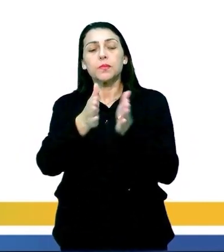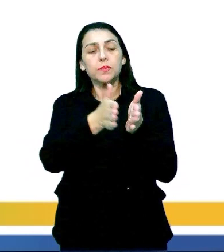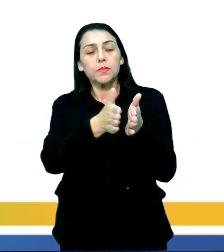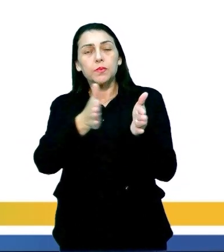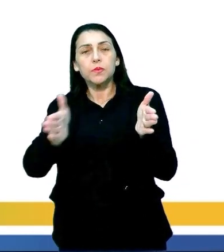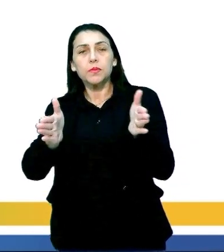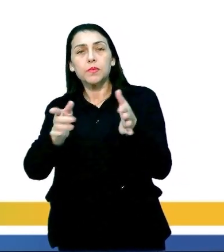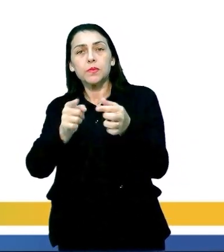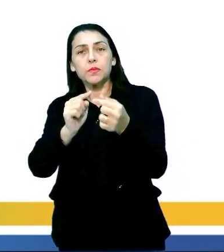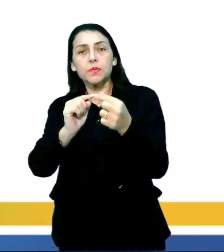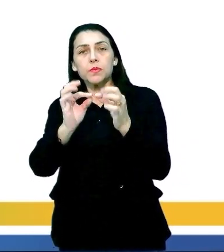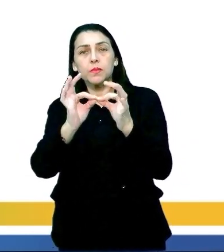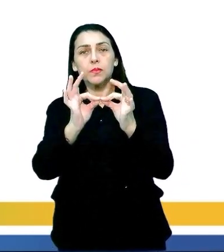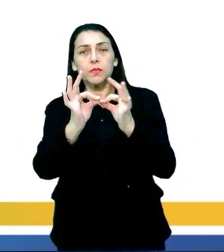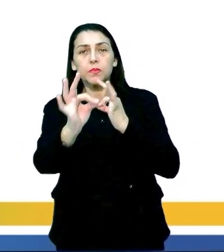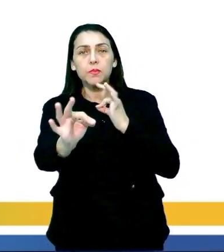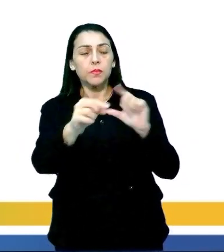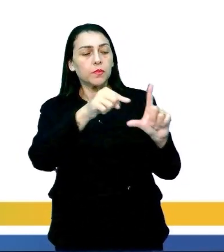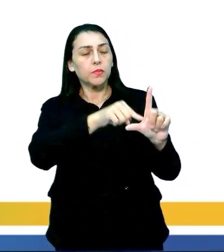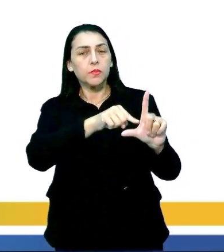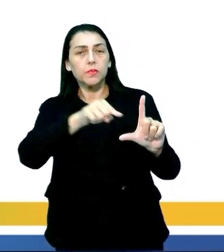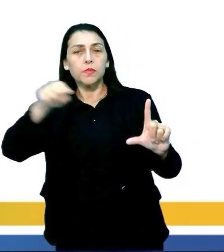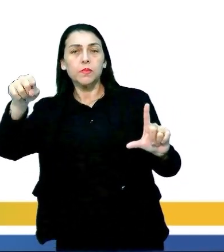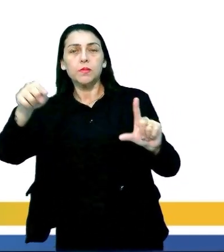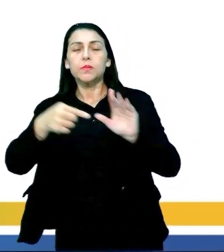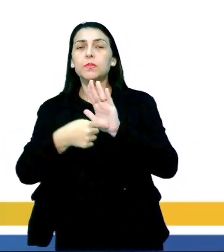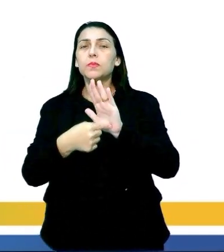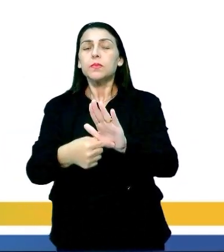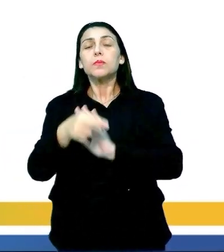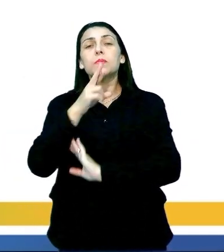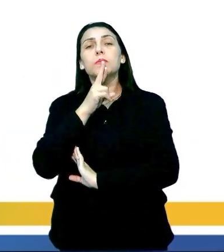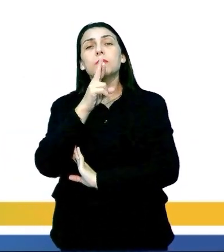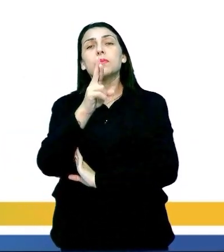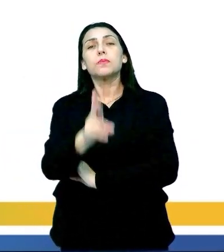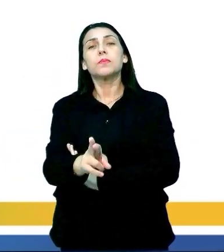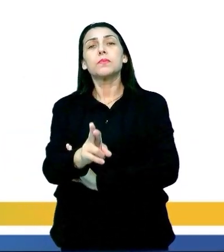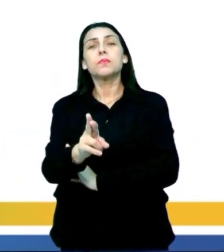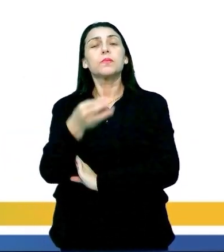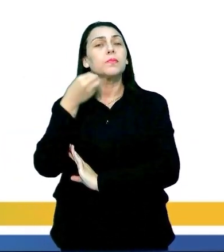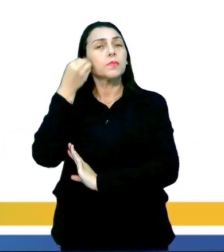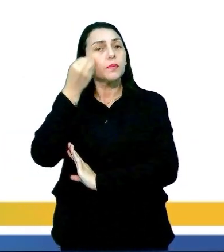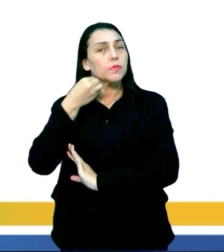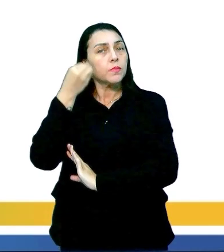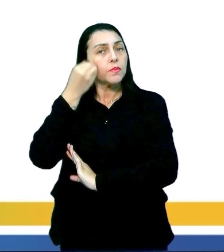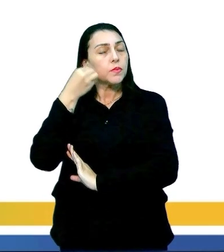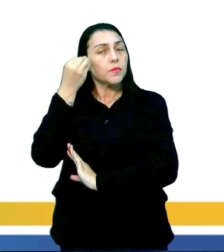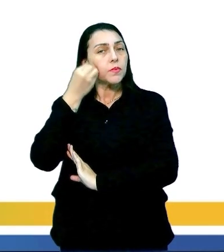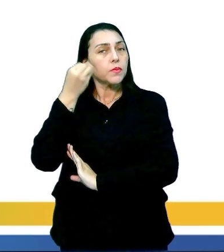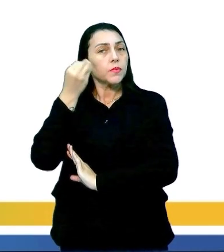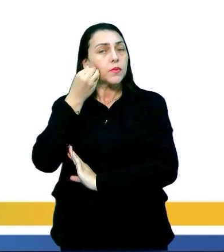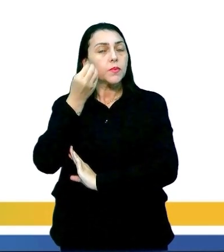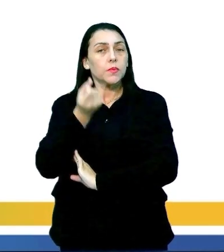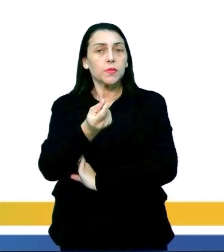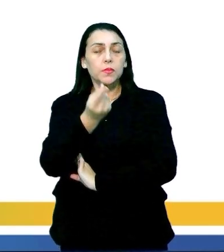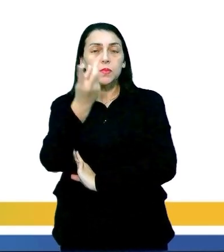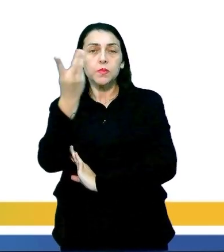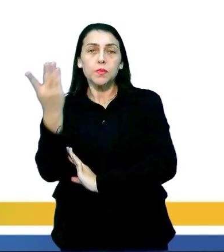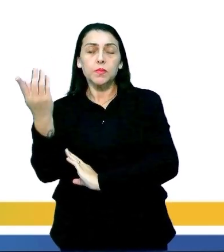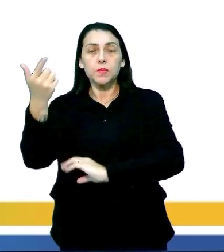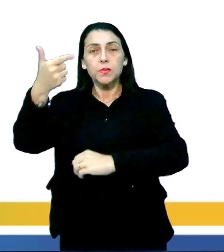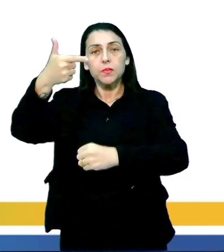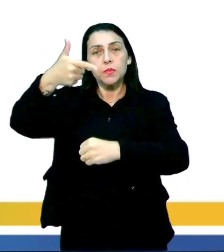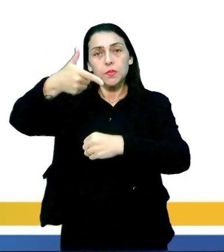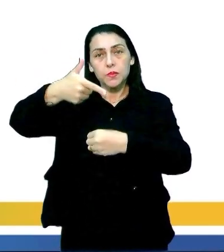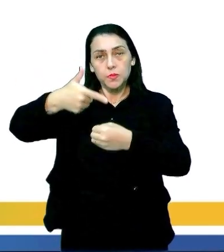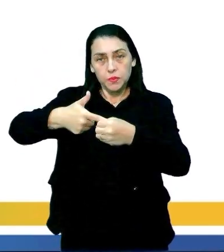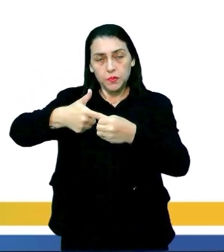da reta no gráfico mostra o resultado desse teste, no qual a quantidade de